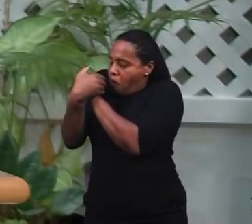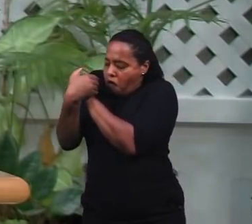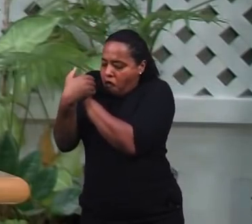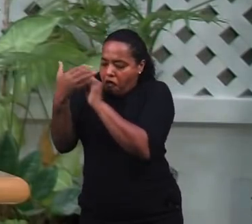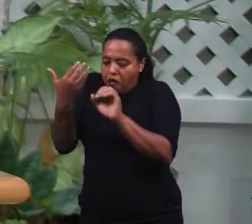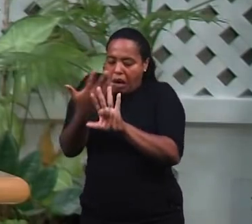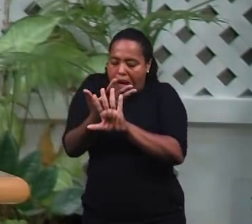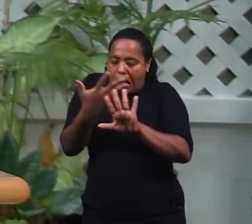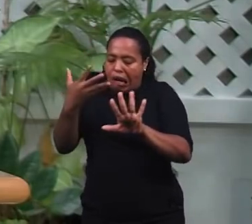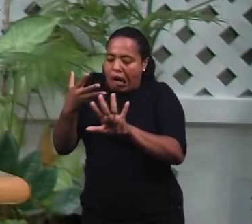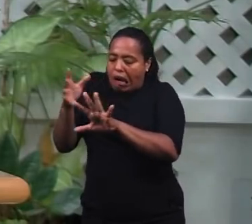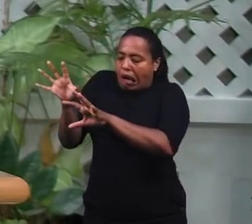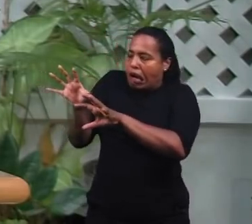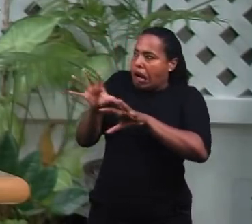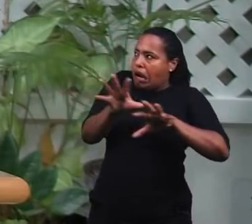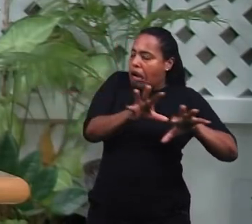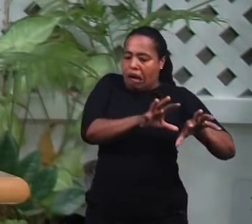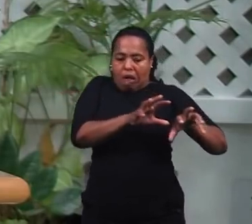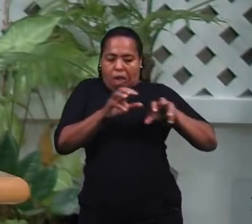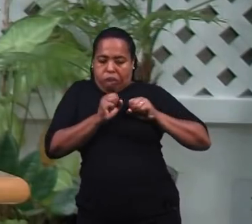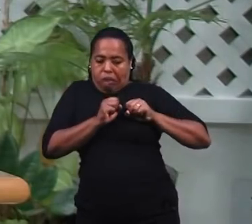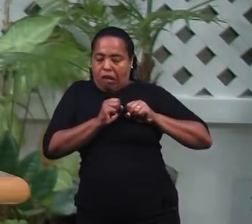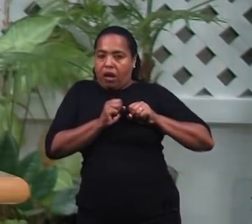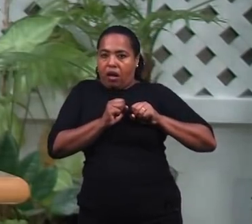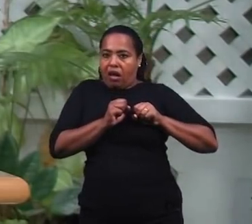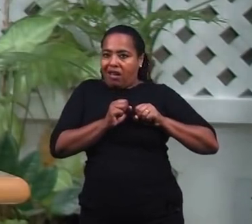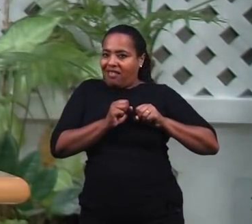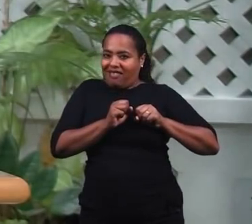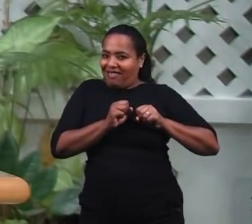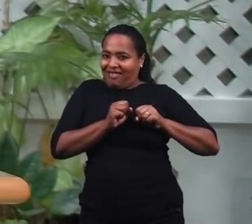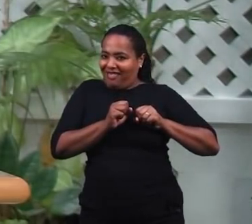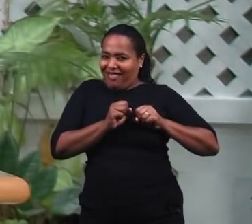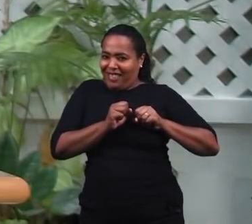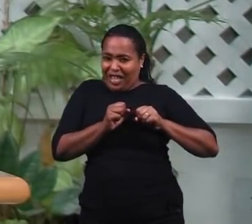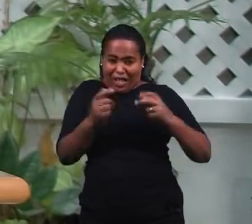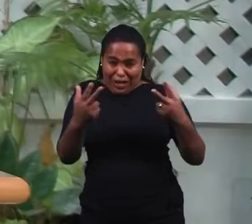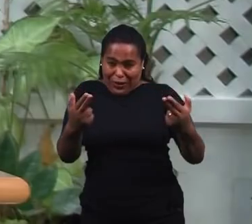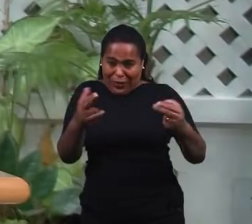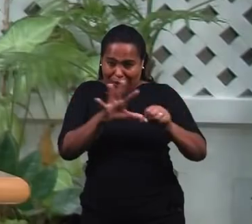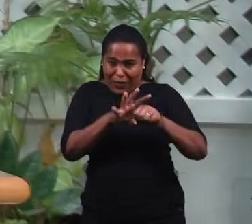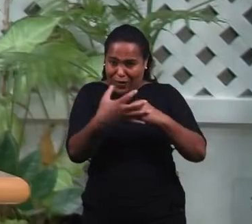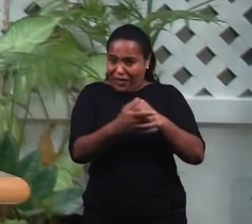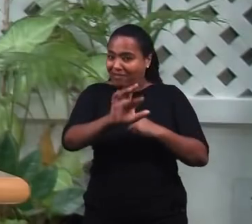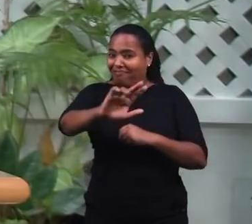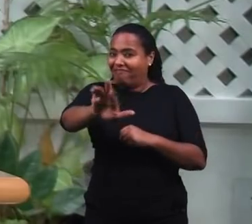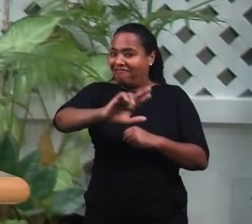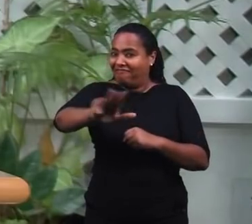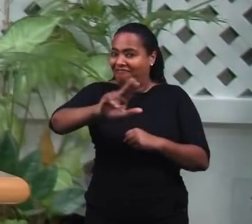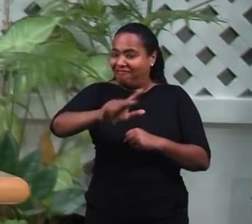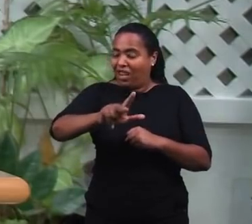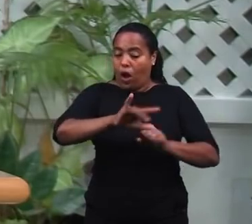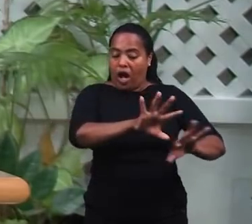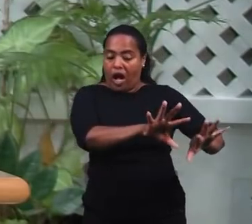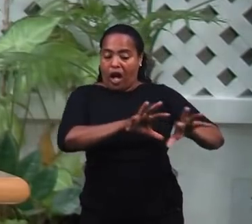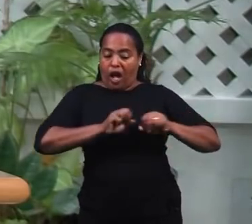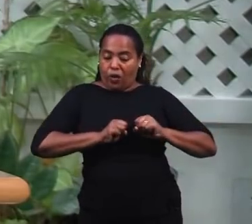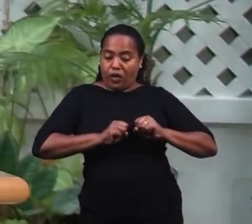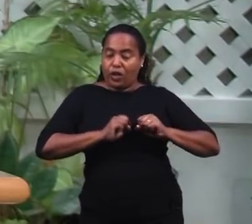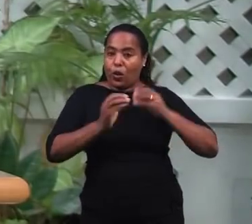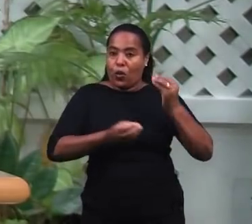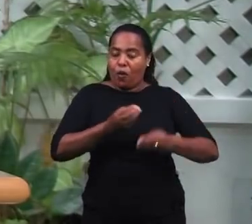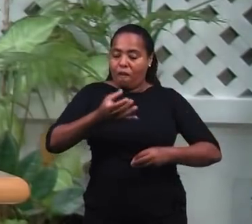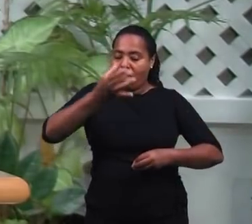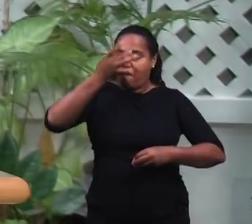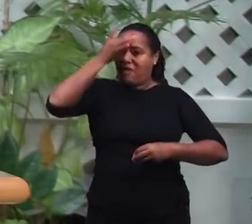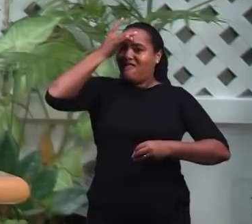contaminar com o mundo. Como se a contaminação com o mundo estivesse, não é? Como é o caso do Covid, e não é. A contaminação do mundo está